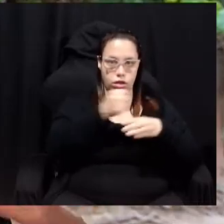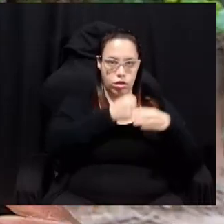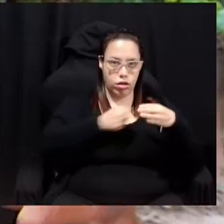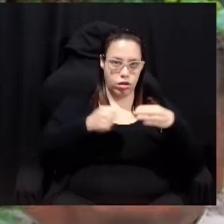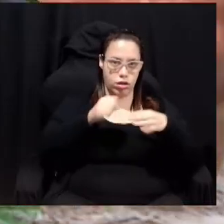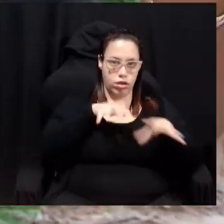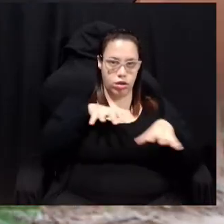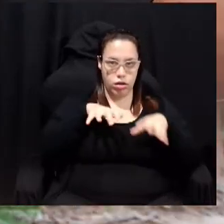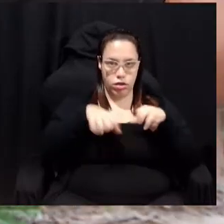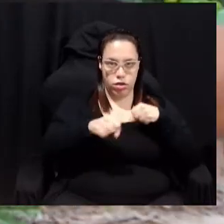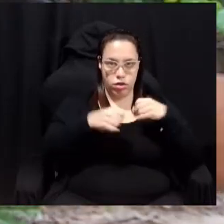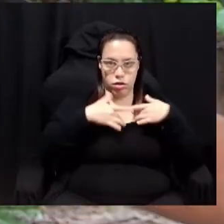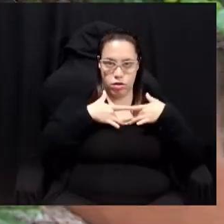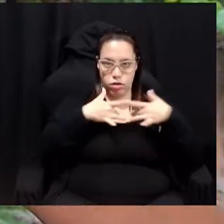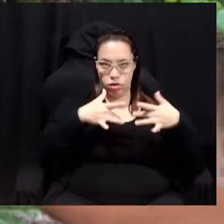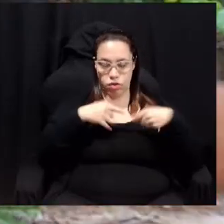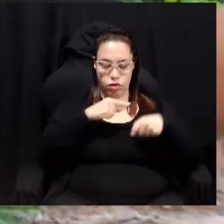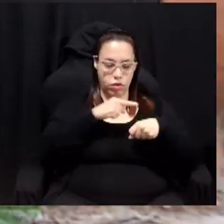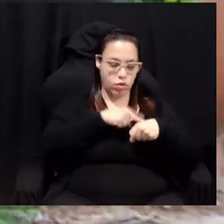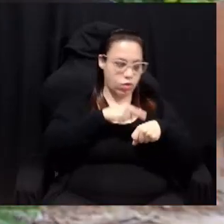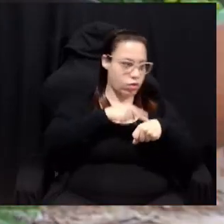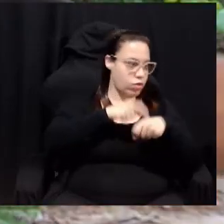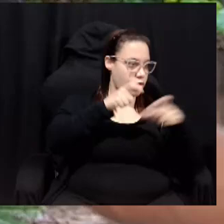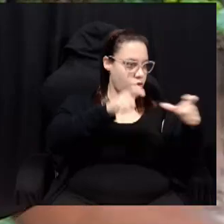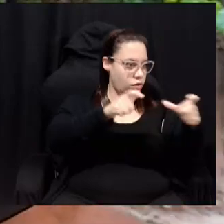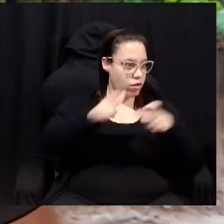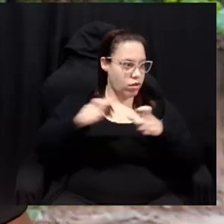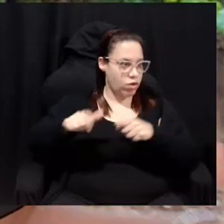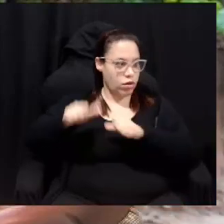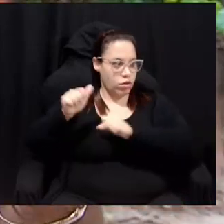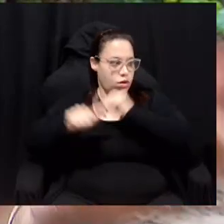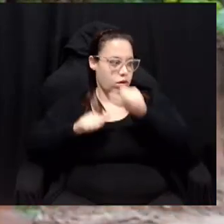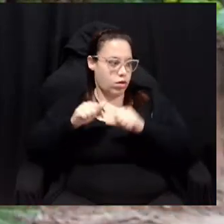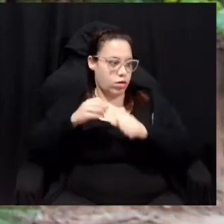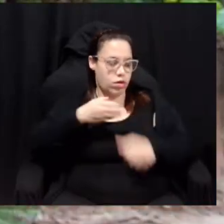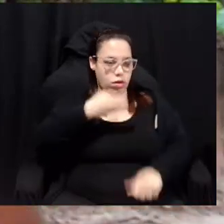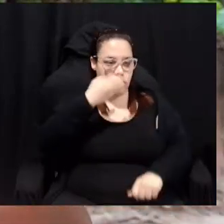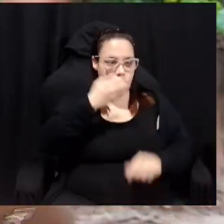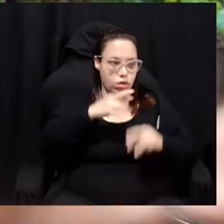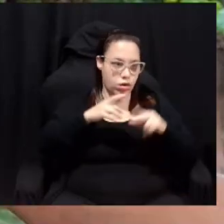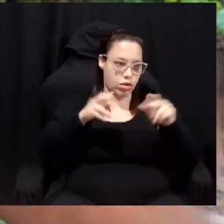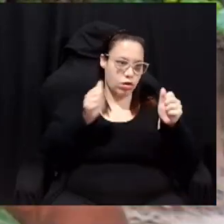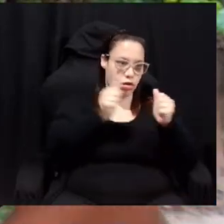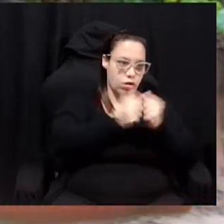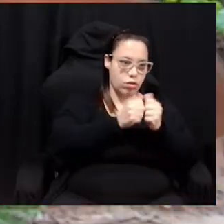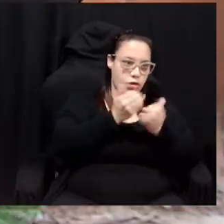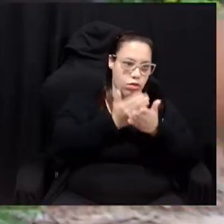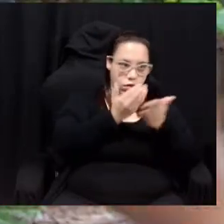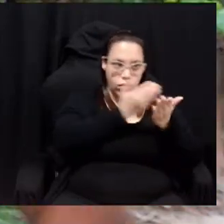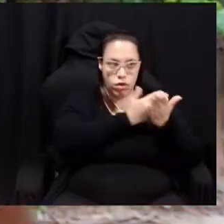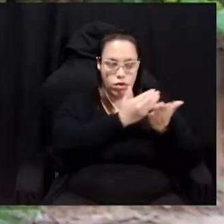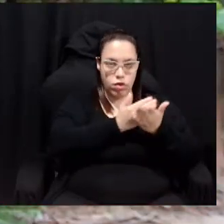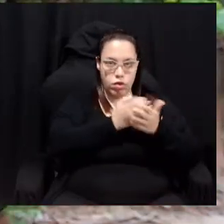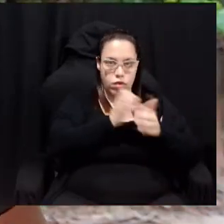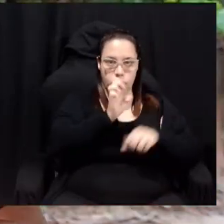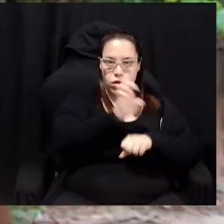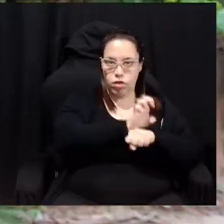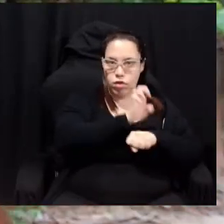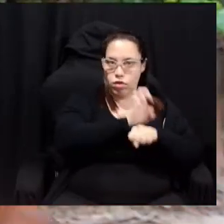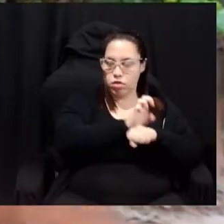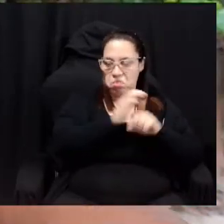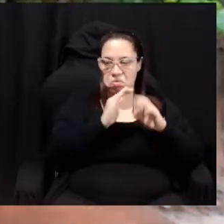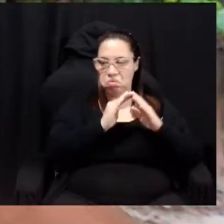doando o seu tempo em alguns outros lugares para transformar essas frutas junto com os seus estudos, seriam os estágios deles em creches,